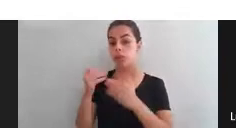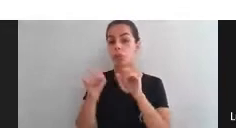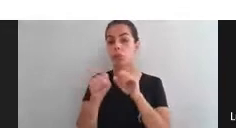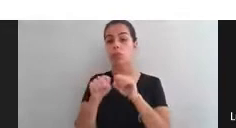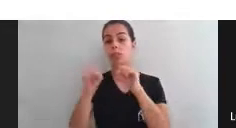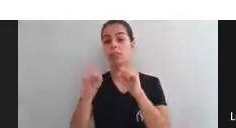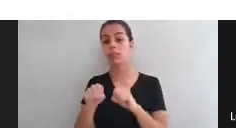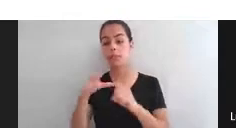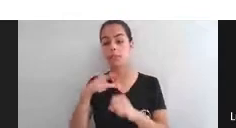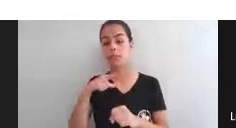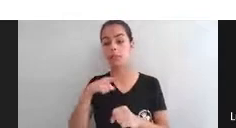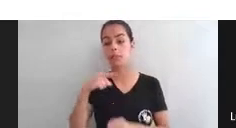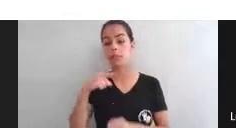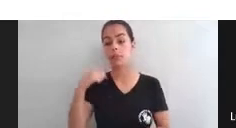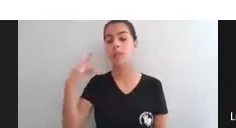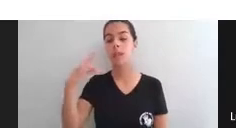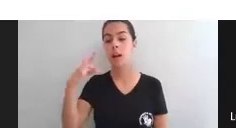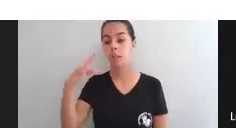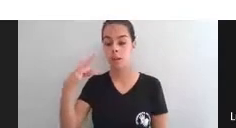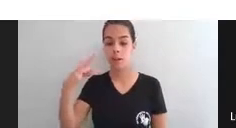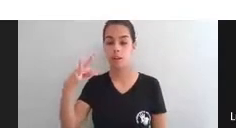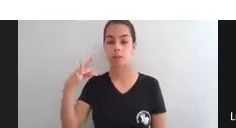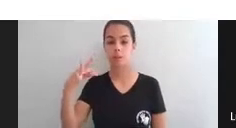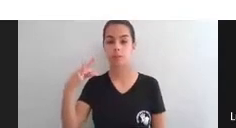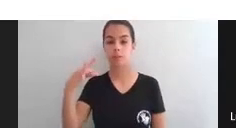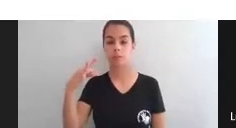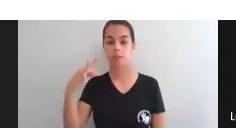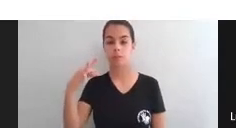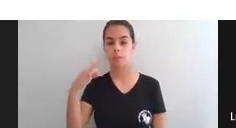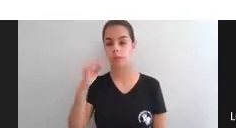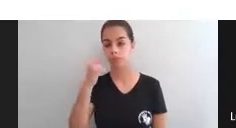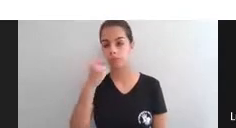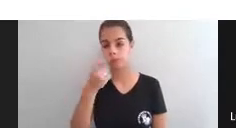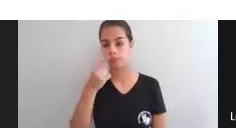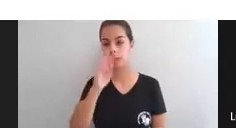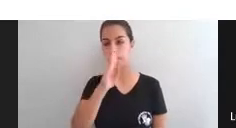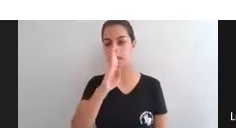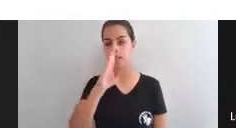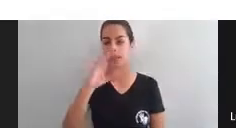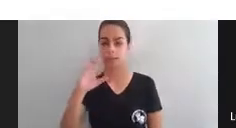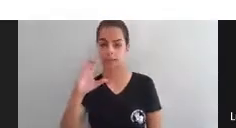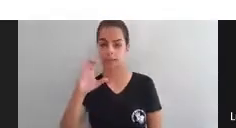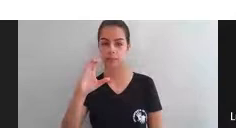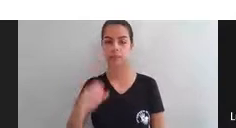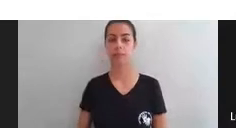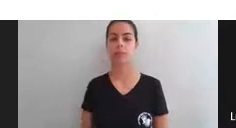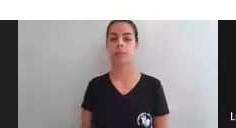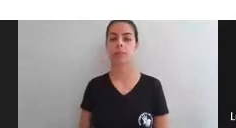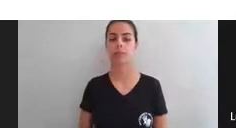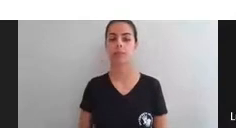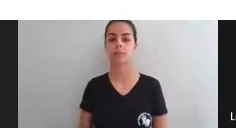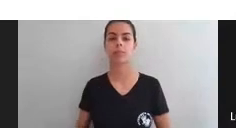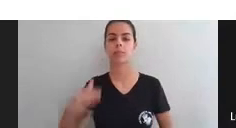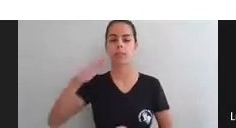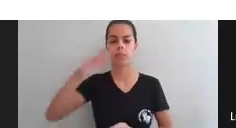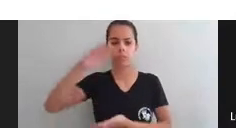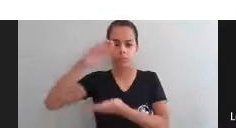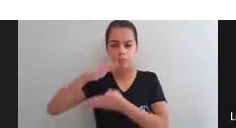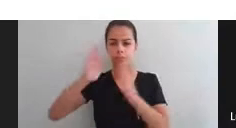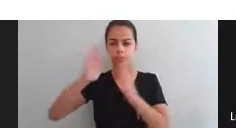um determinado trabalho WBC aqui. A compressão isotérmica, por sua